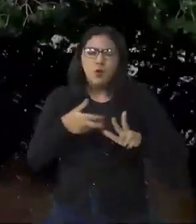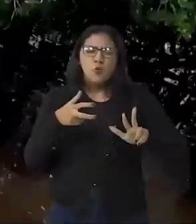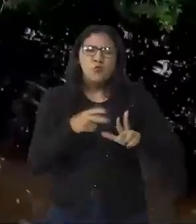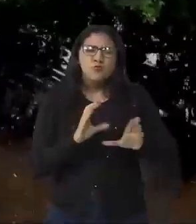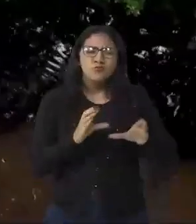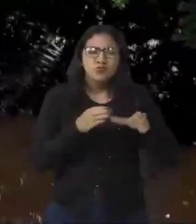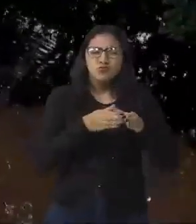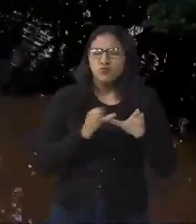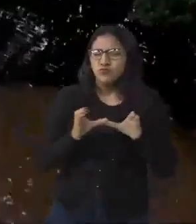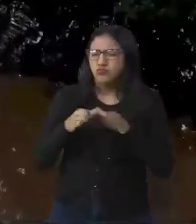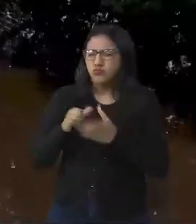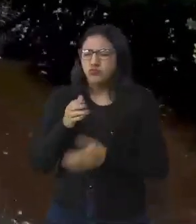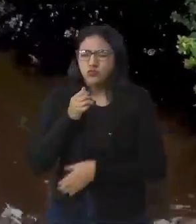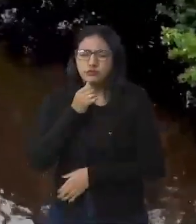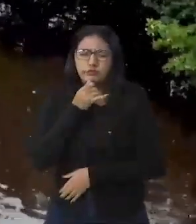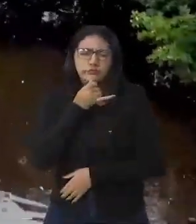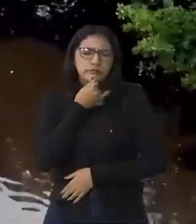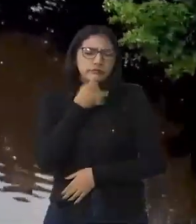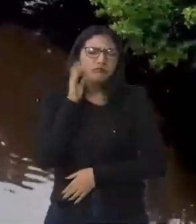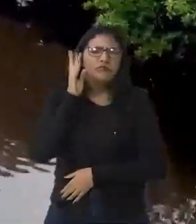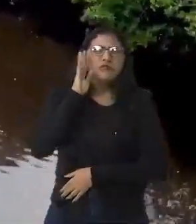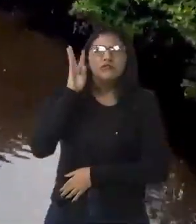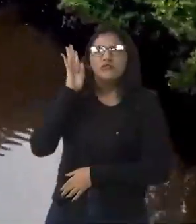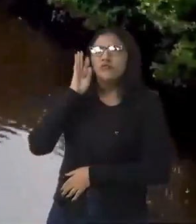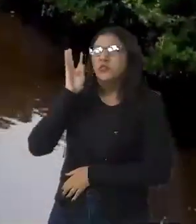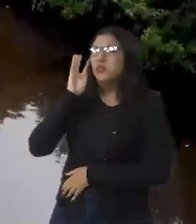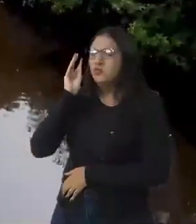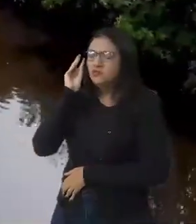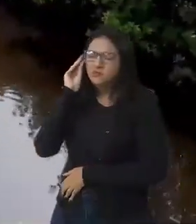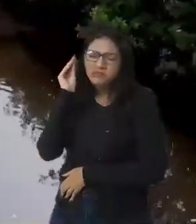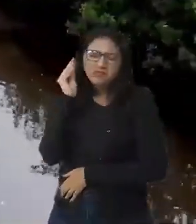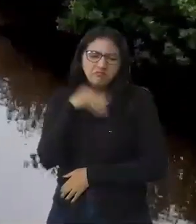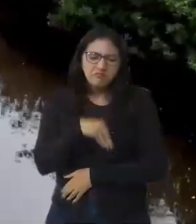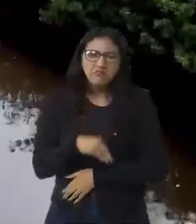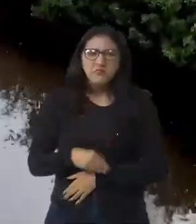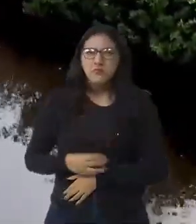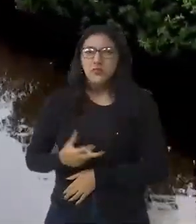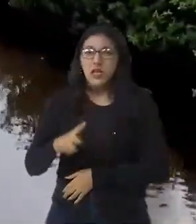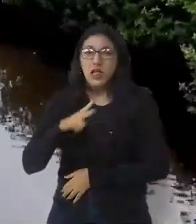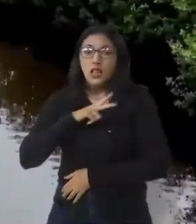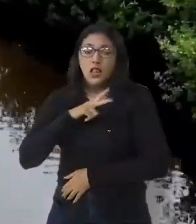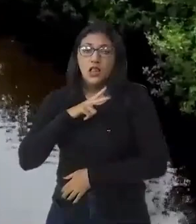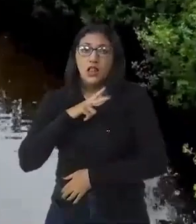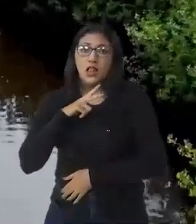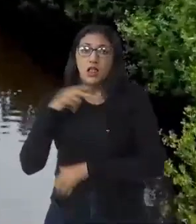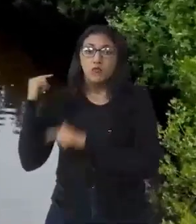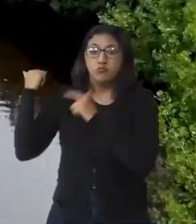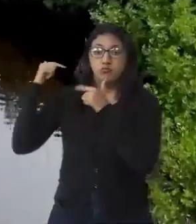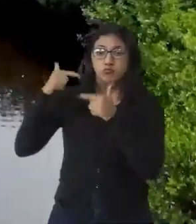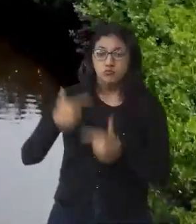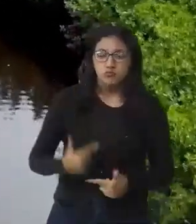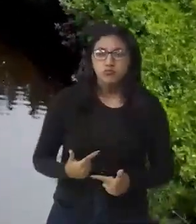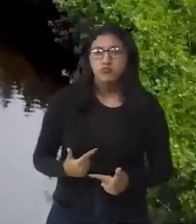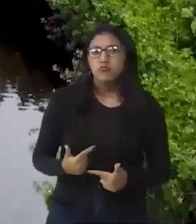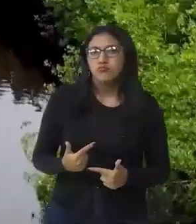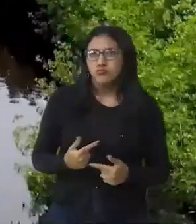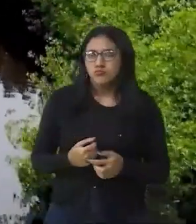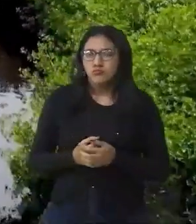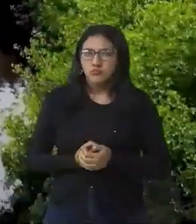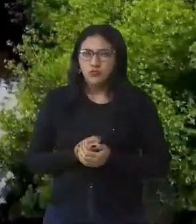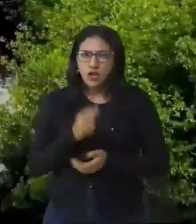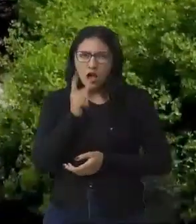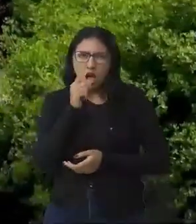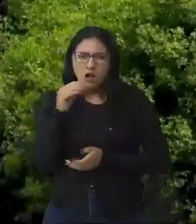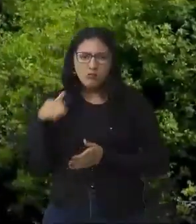tribos desgarradas, de aldeias tristes, de sonhos desmatados, de segredos e tradições pirateadas. Das